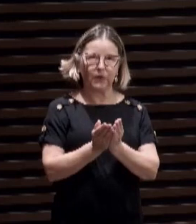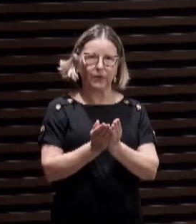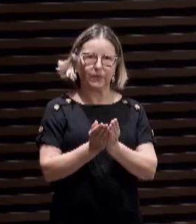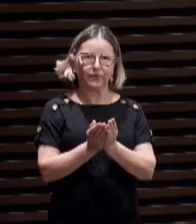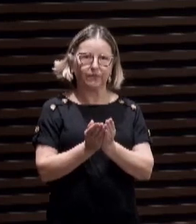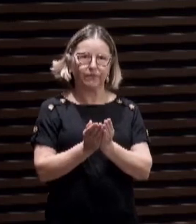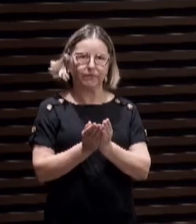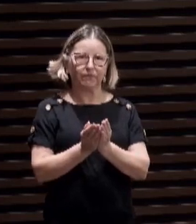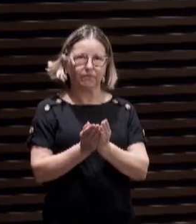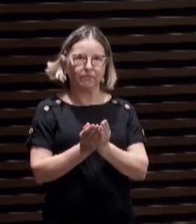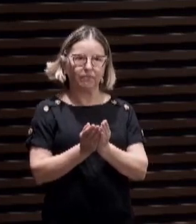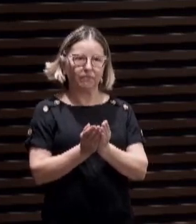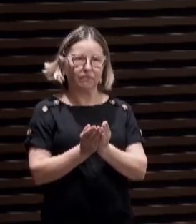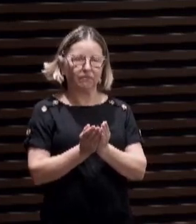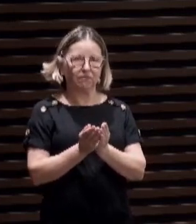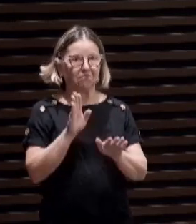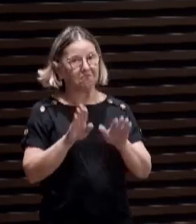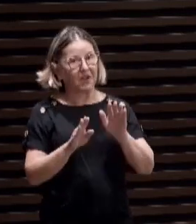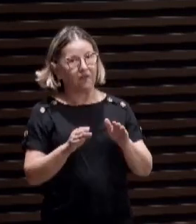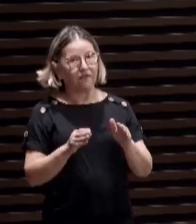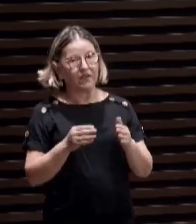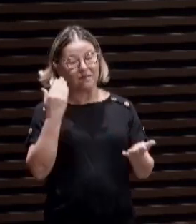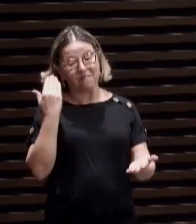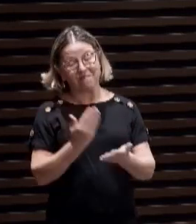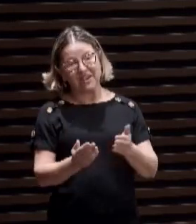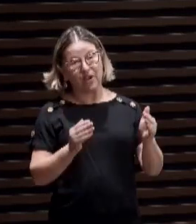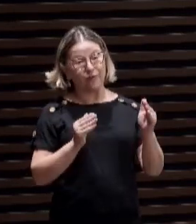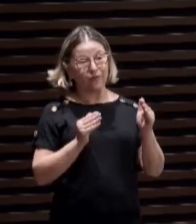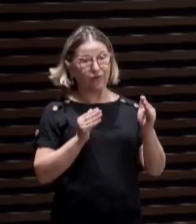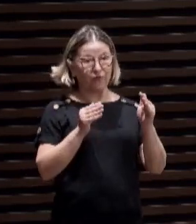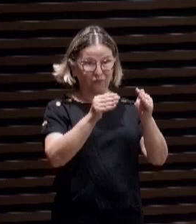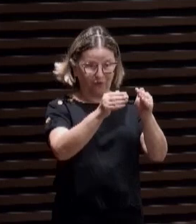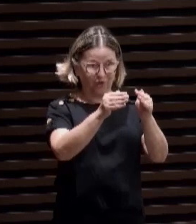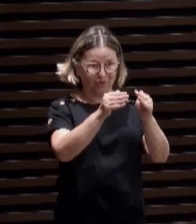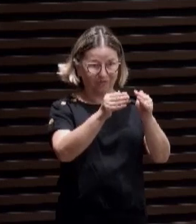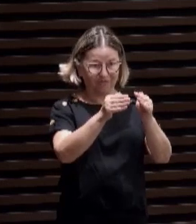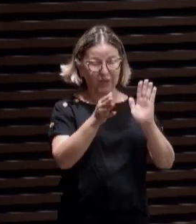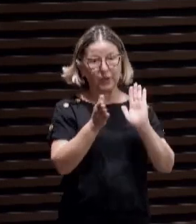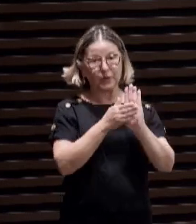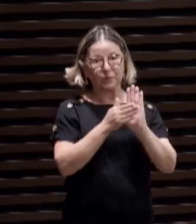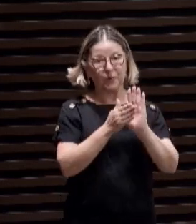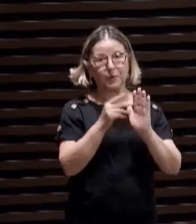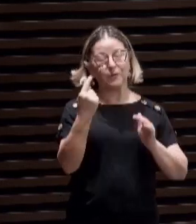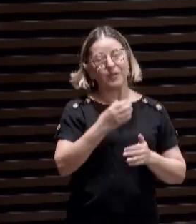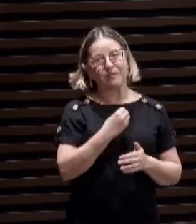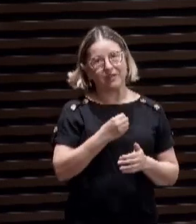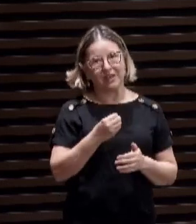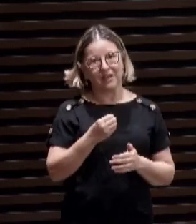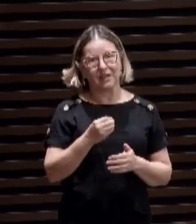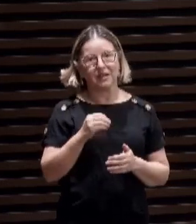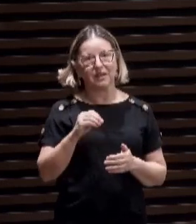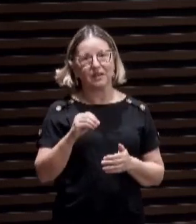a perder o foco sobre o propósito de suas vidas, que é glorificar a Deus e desfrutar